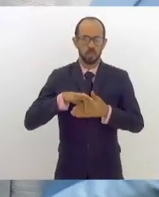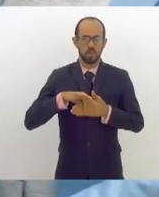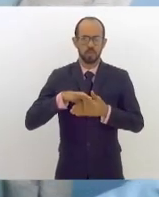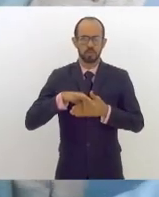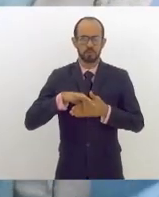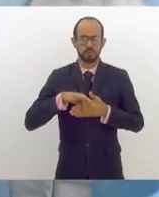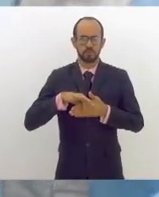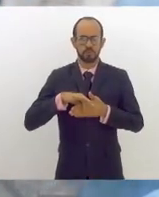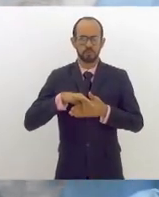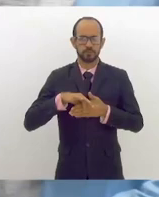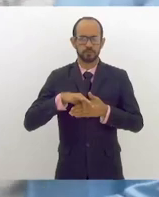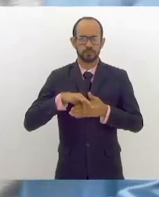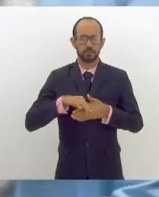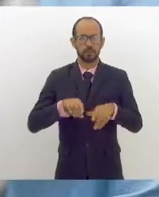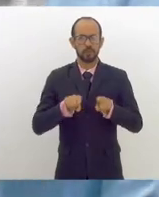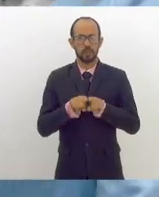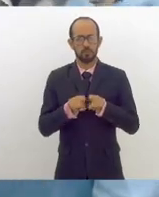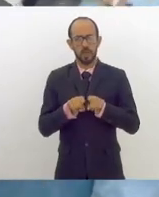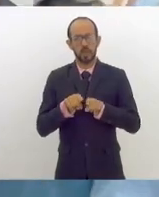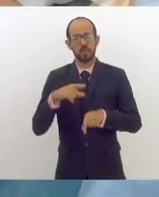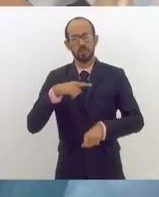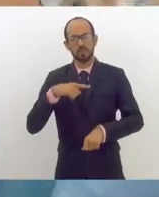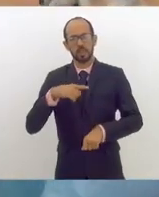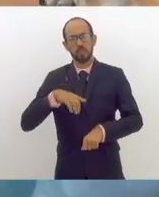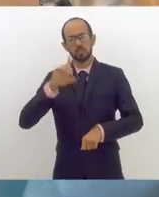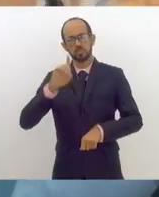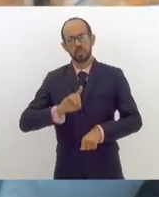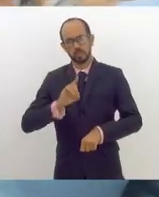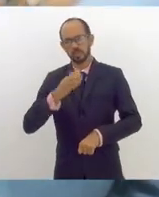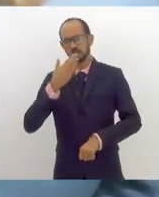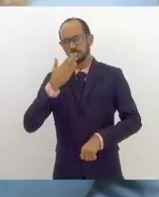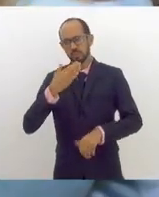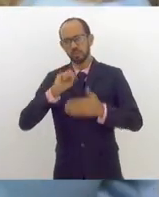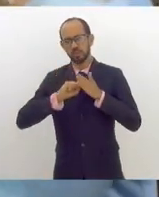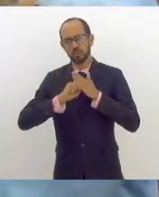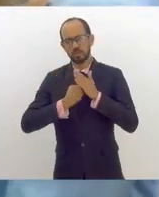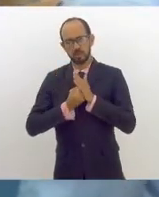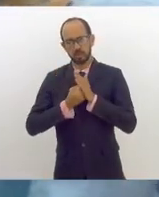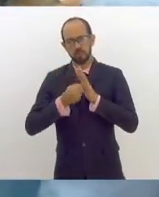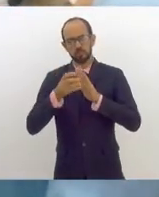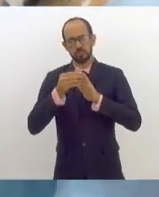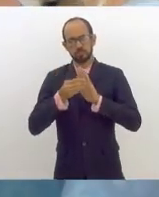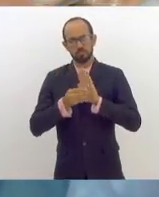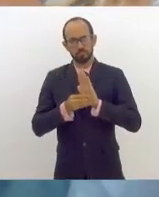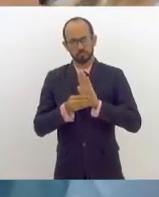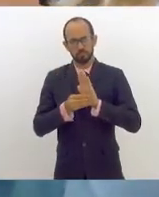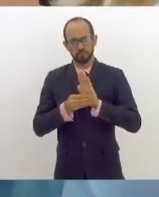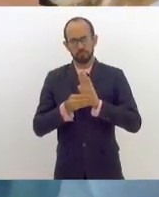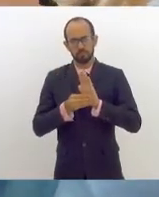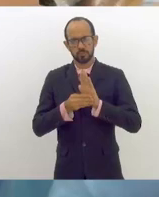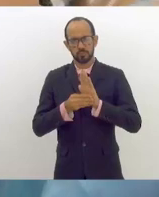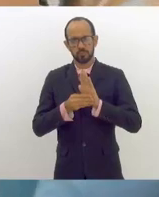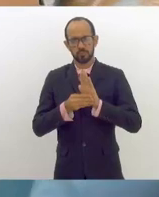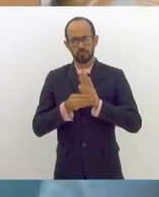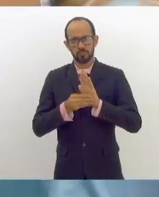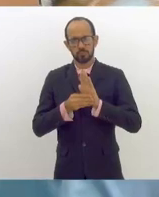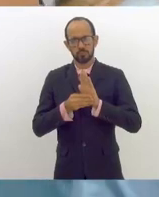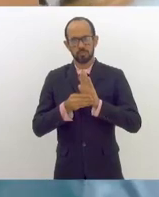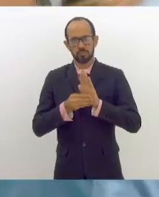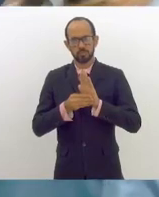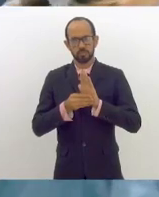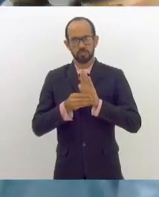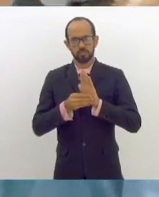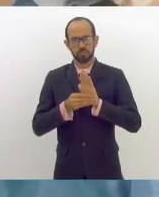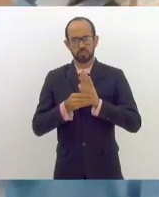então também tem direito de pedir absorção de ponto queria lembrar que faltamos falta